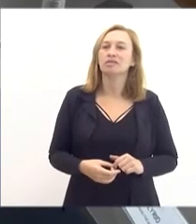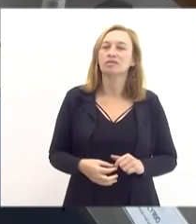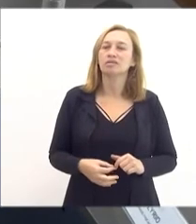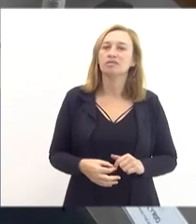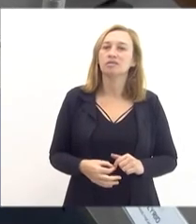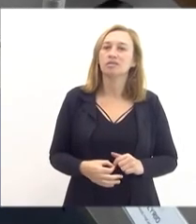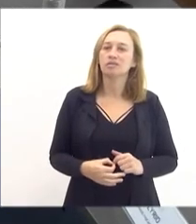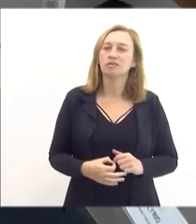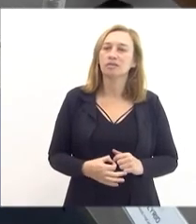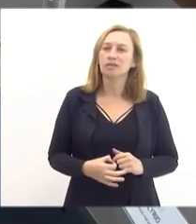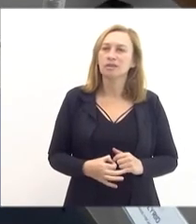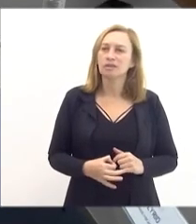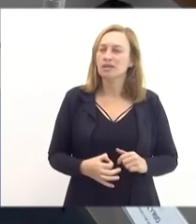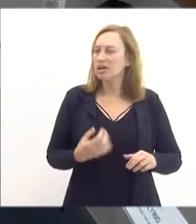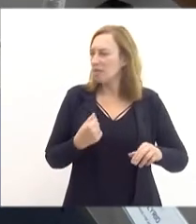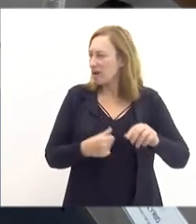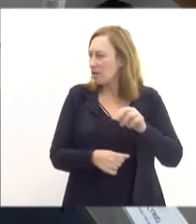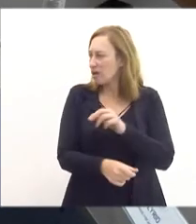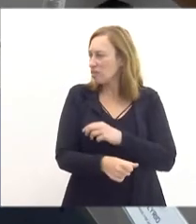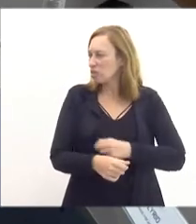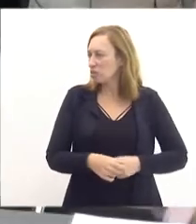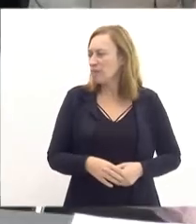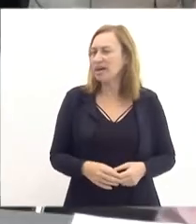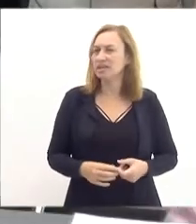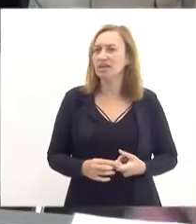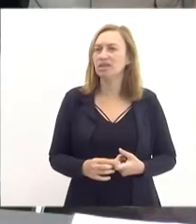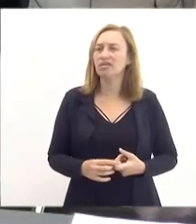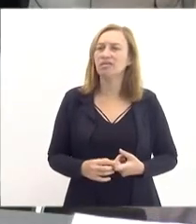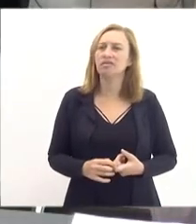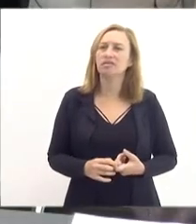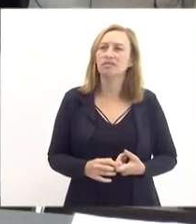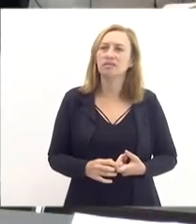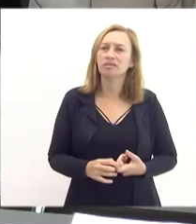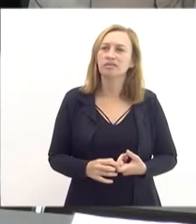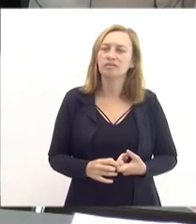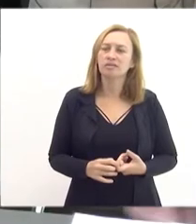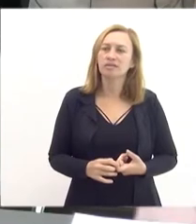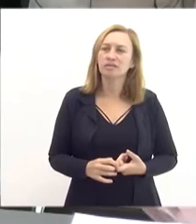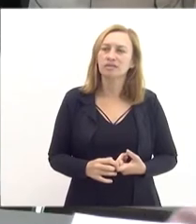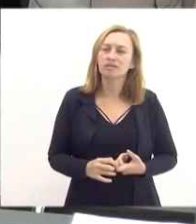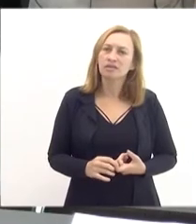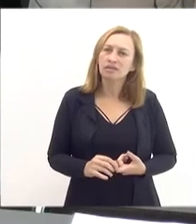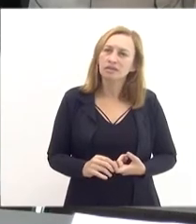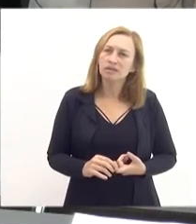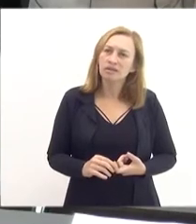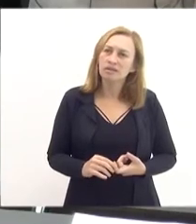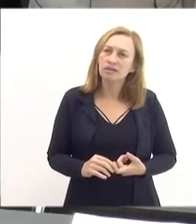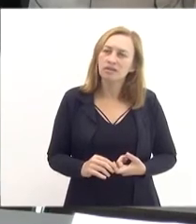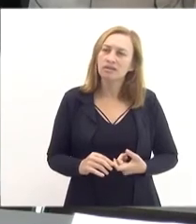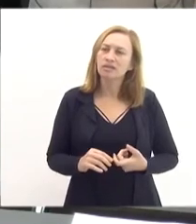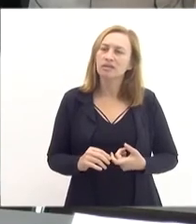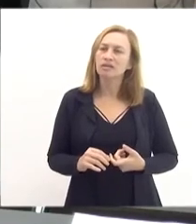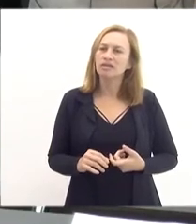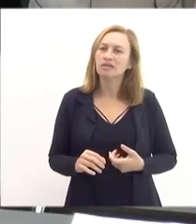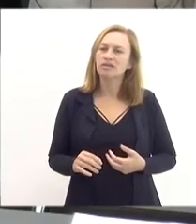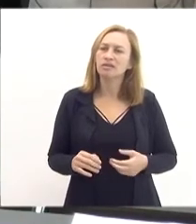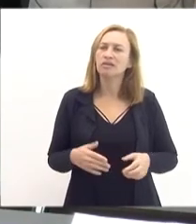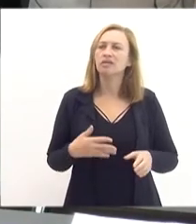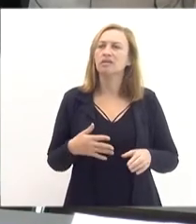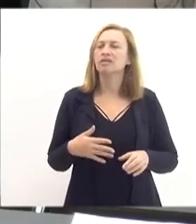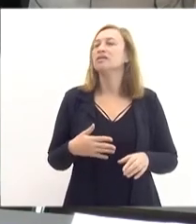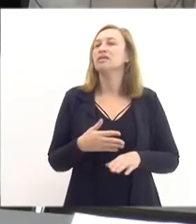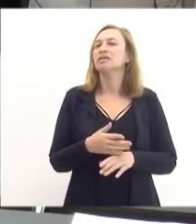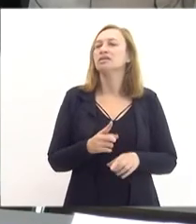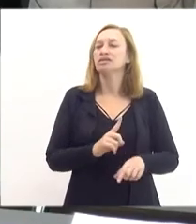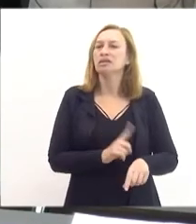financeiros do Fundo Garantidor, novamente parcerias entre entes públicos, desde que rentáveis a longo prazo.